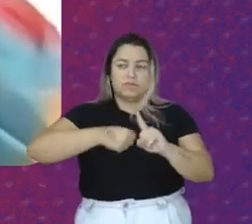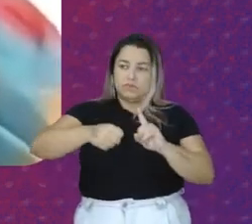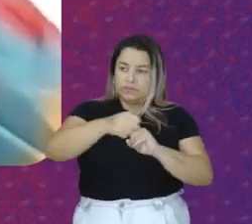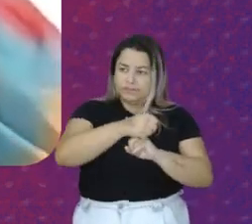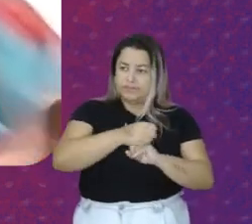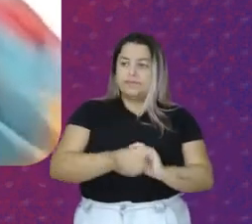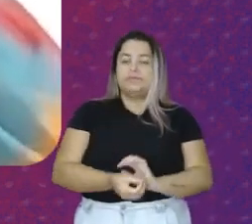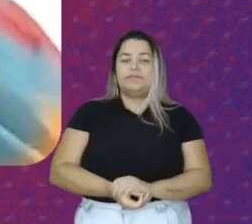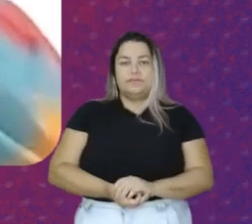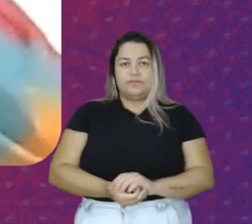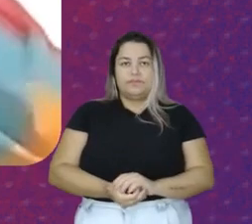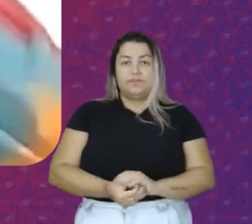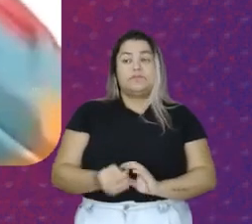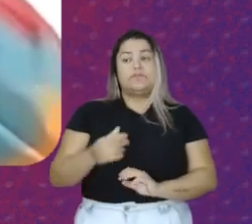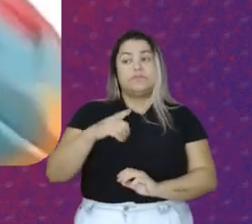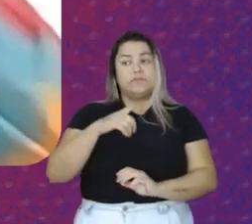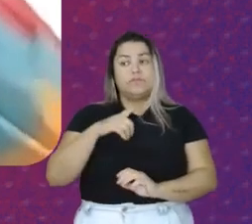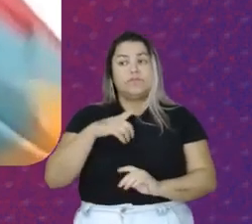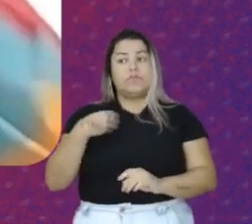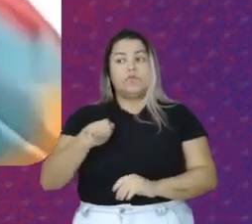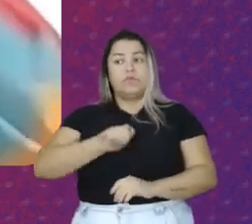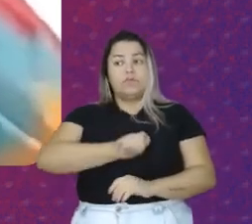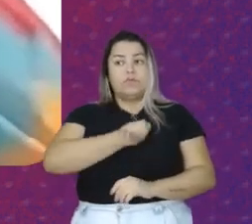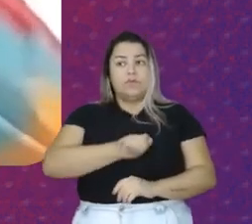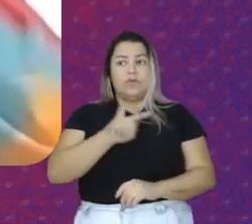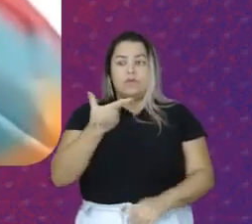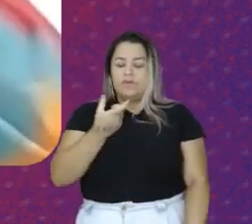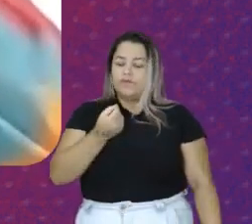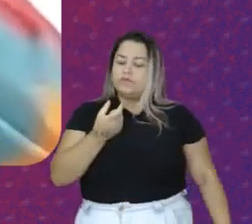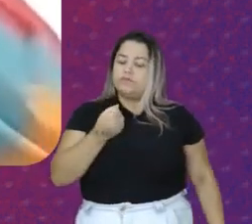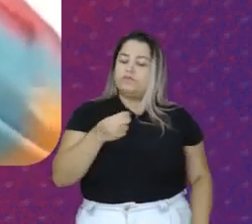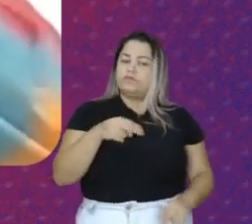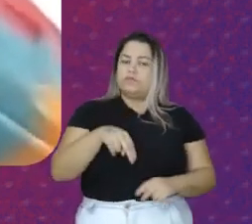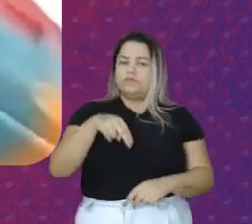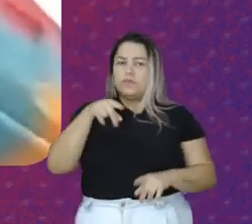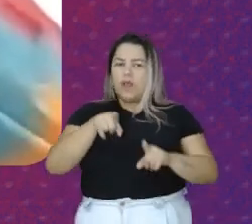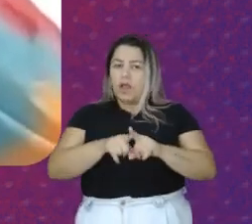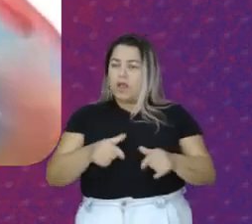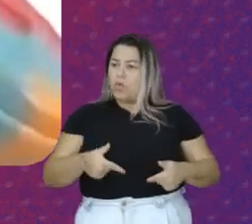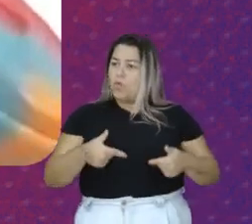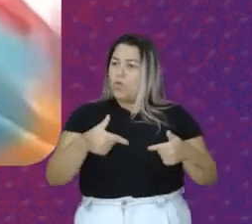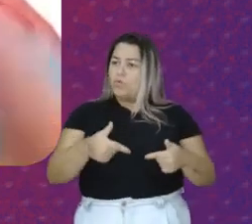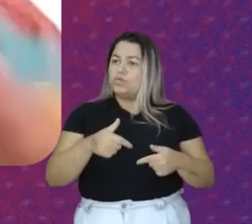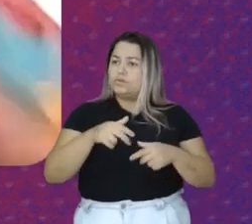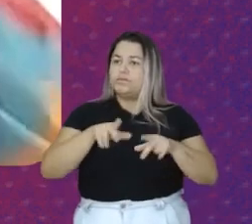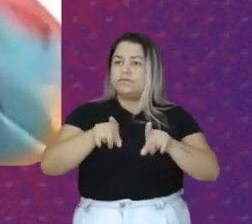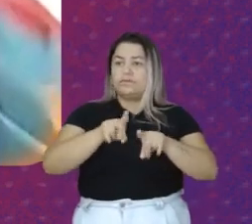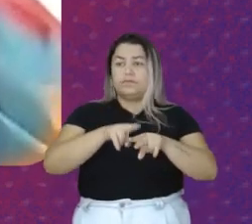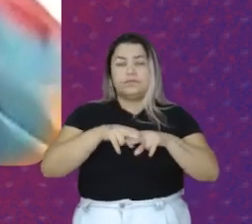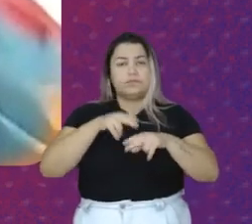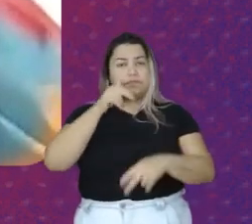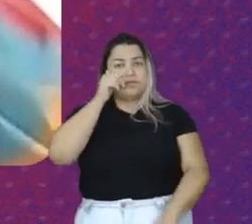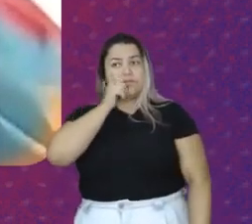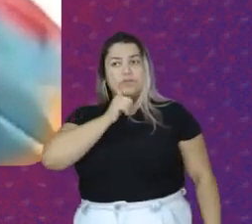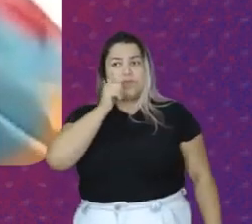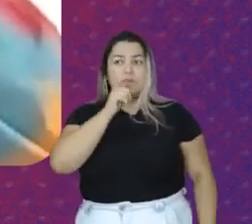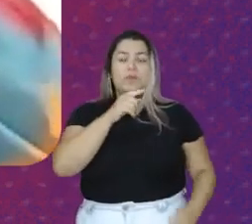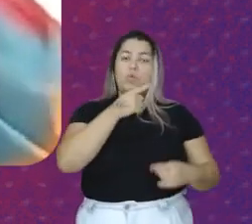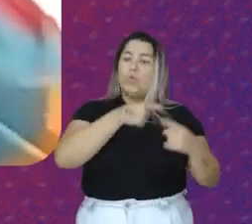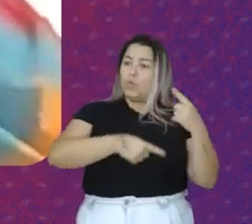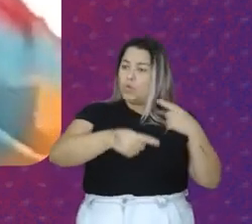geral. Então, se tem despejo, nós estamos lá, o 20 de novembro, a luta das mulheres, todas as lutas por igualdade nós organizamos e